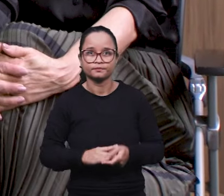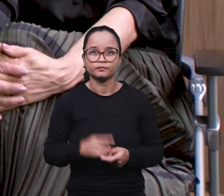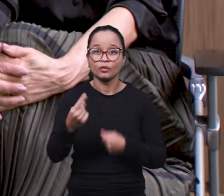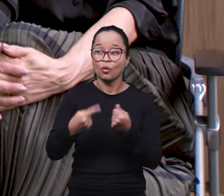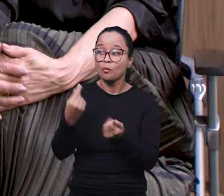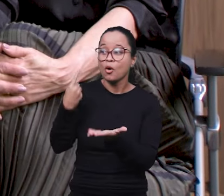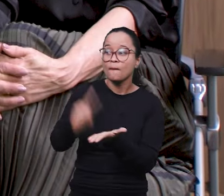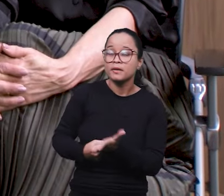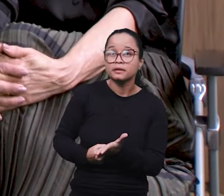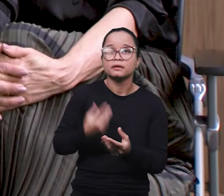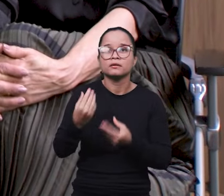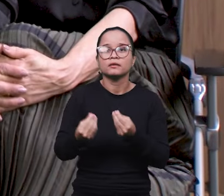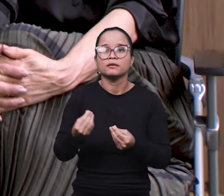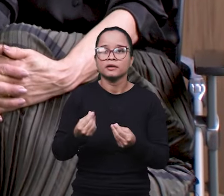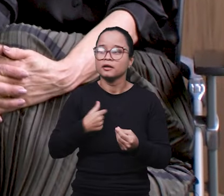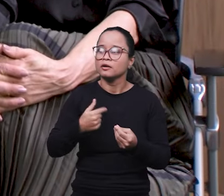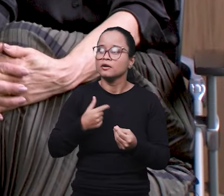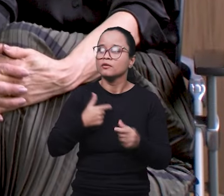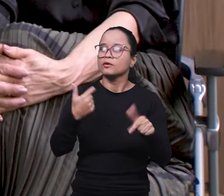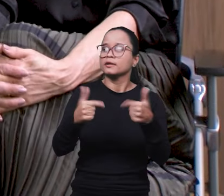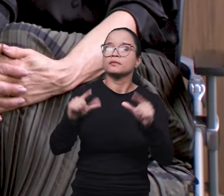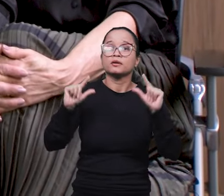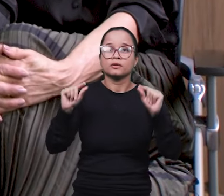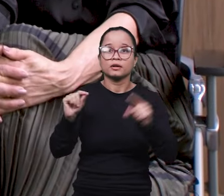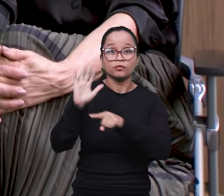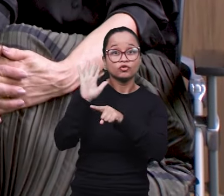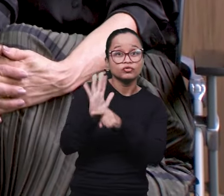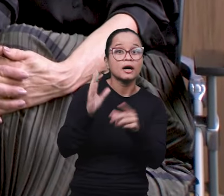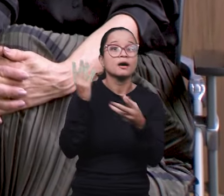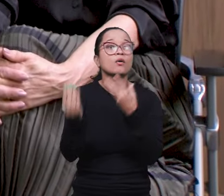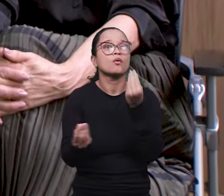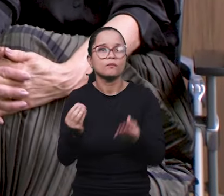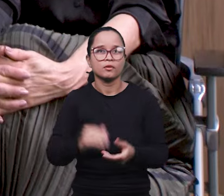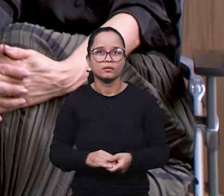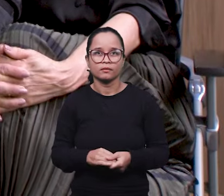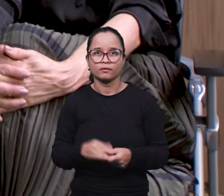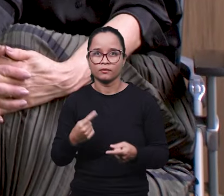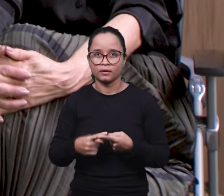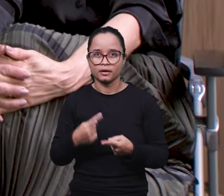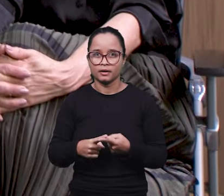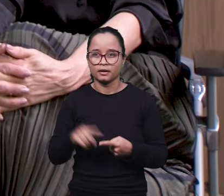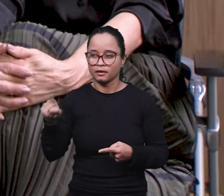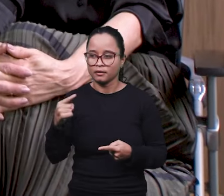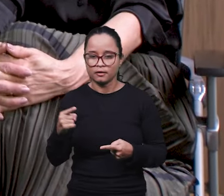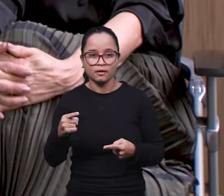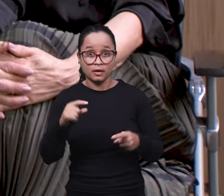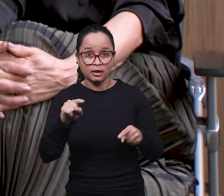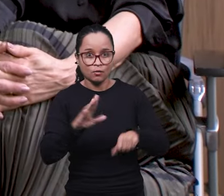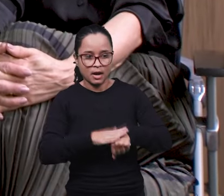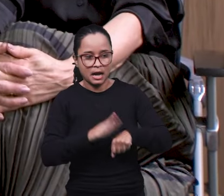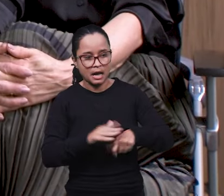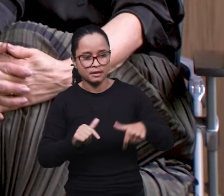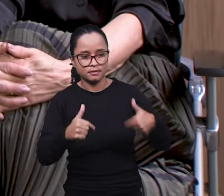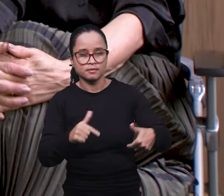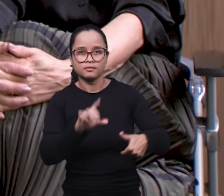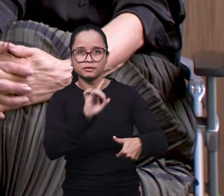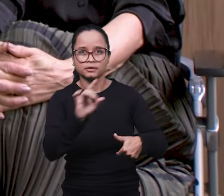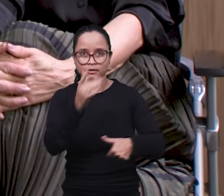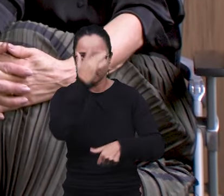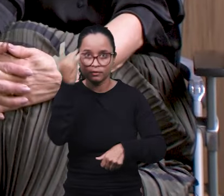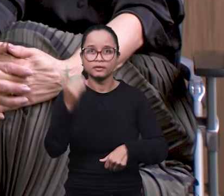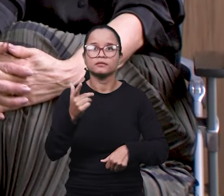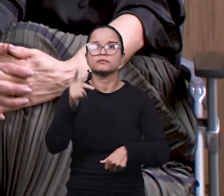combinar isso qual que pode ser a minha tarefa para tal coisa como eu posso ajudar que isso eles também vê uma proatividade em relação ao intercambista